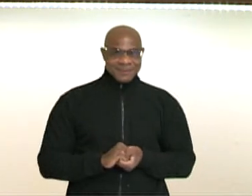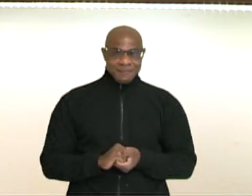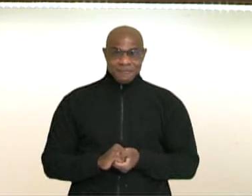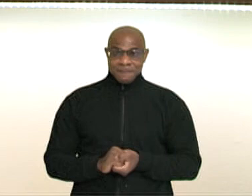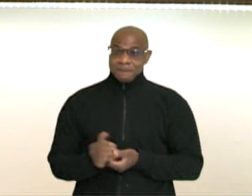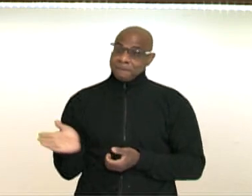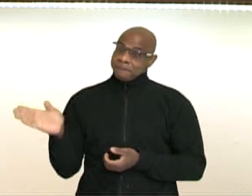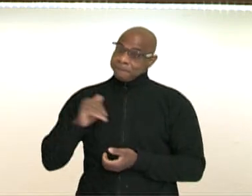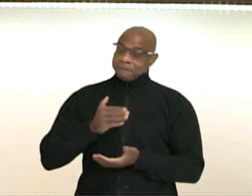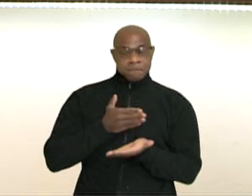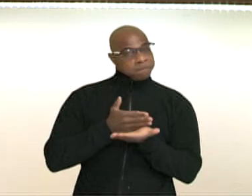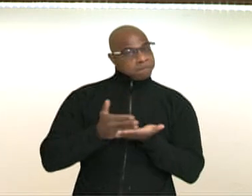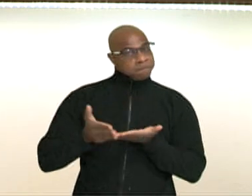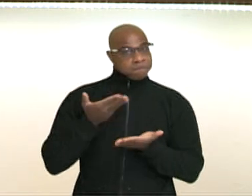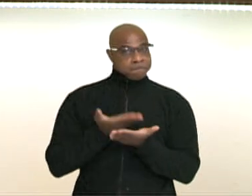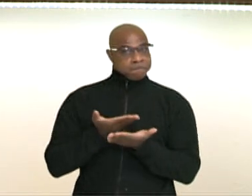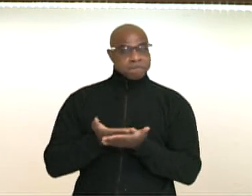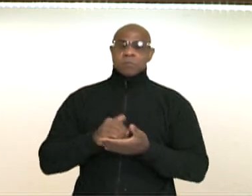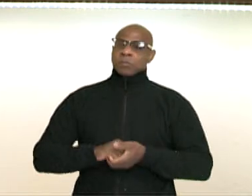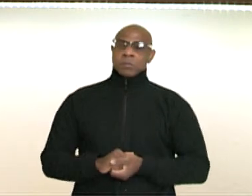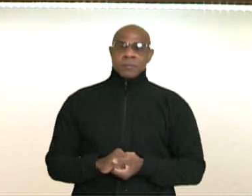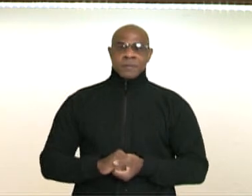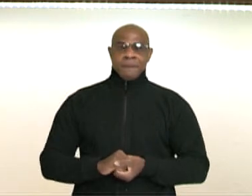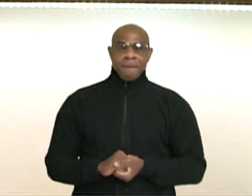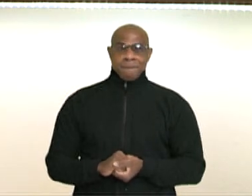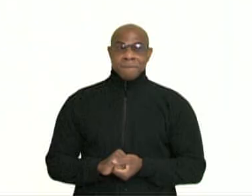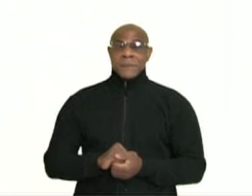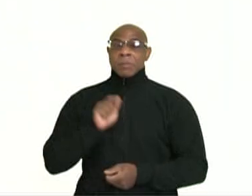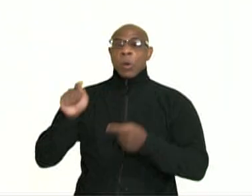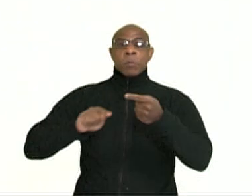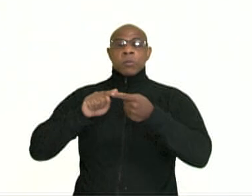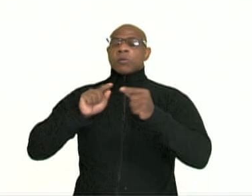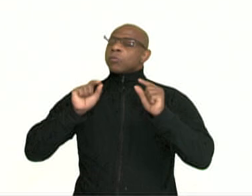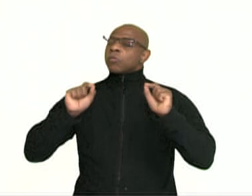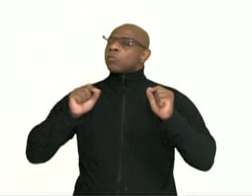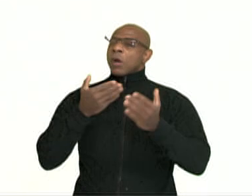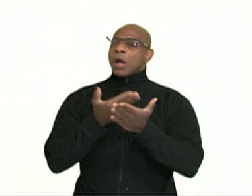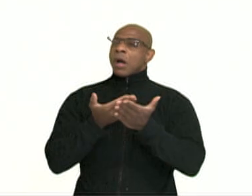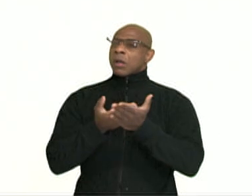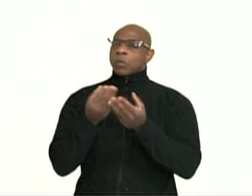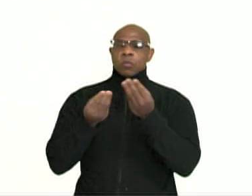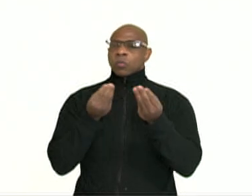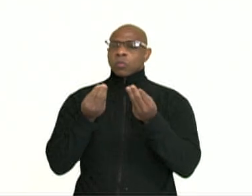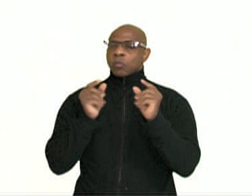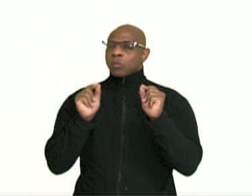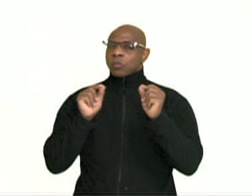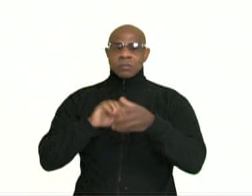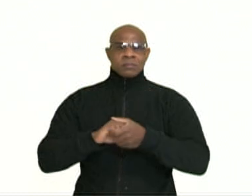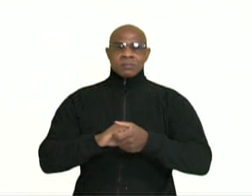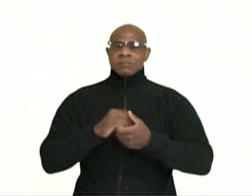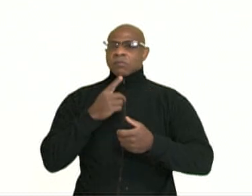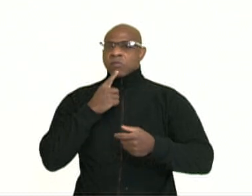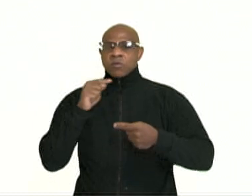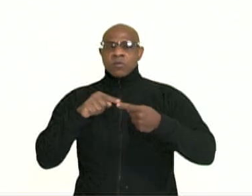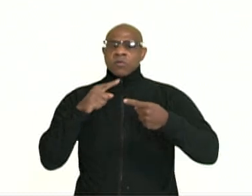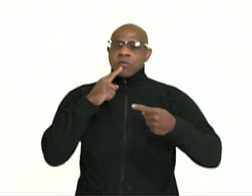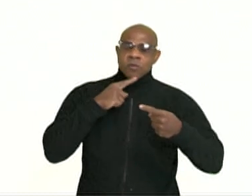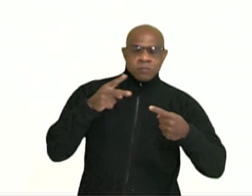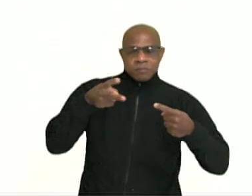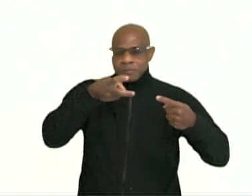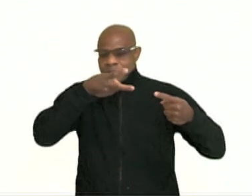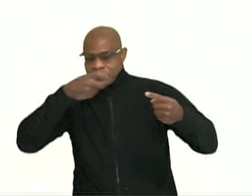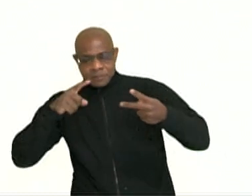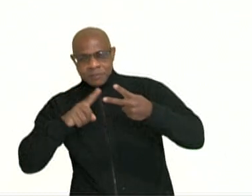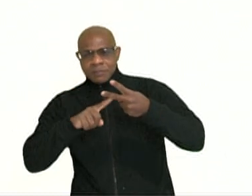Vamos juntos? Então vamos lá. Os objetivos da nossa aula hoje: conhecer,